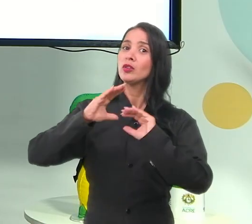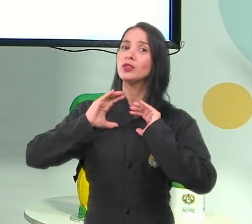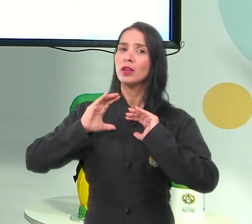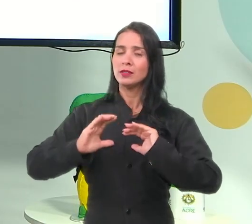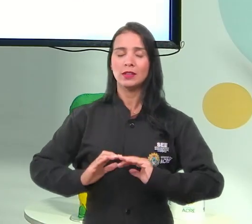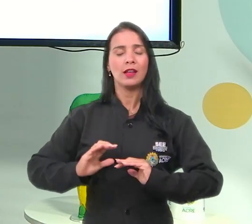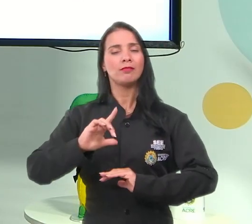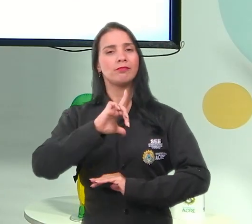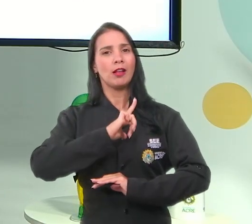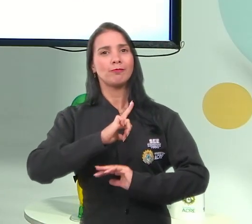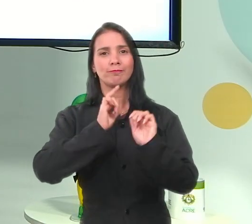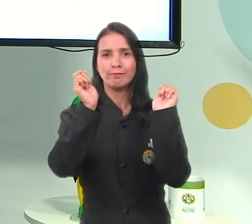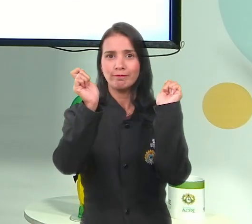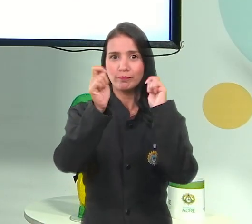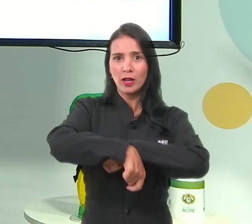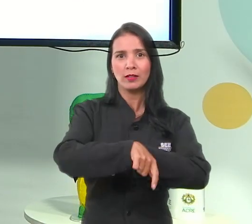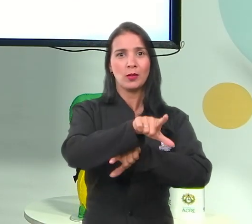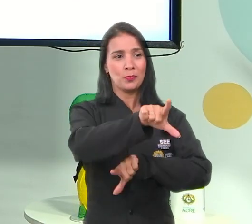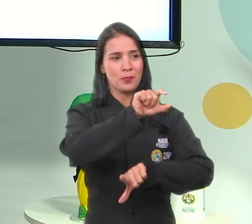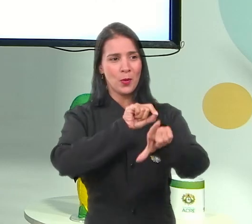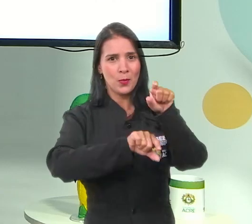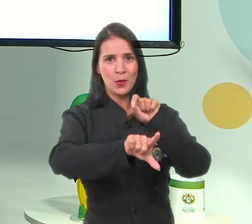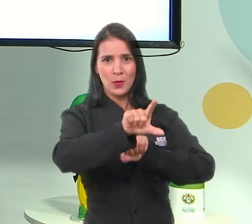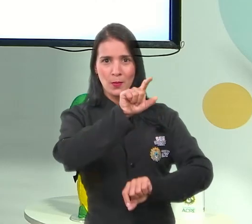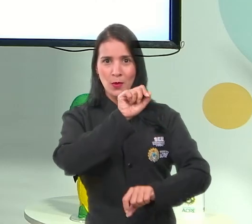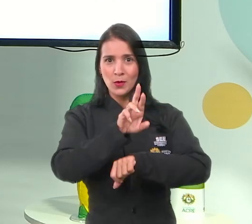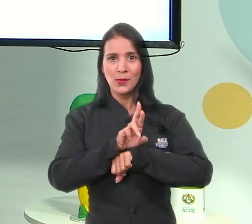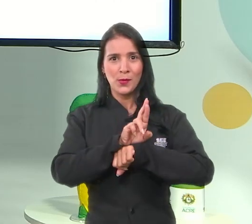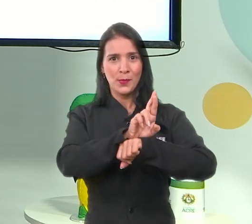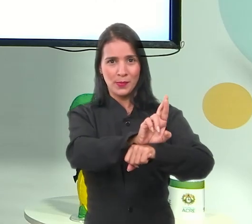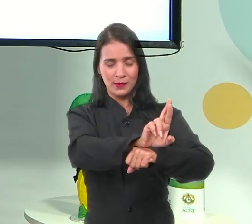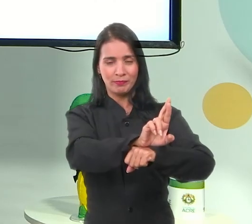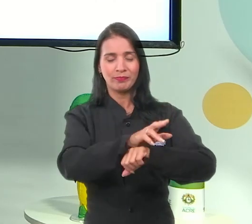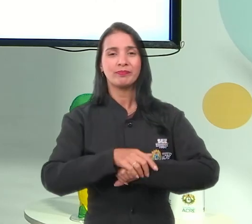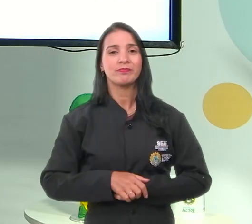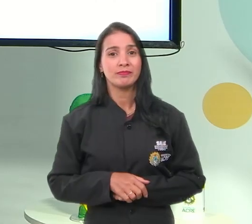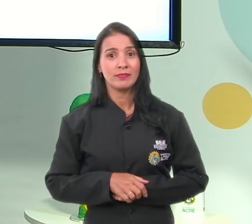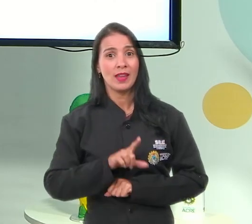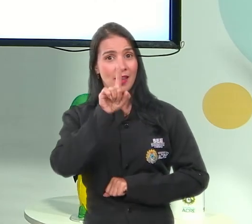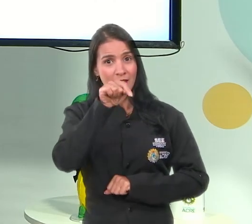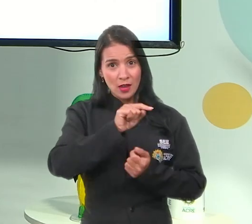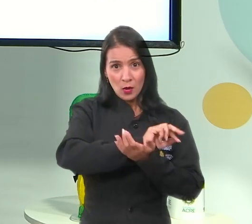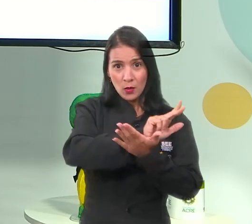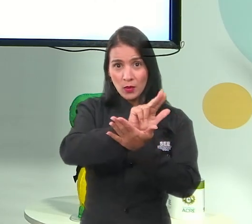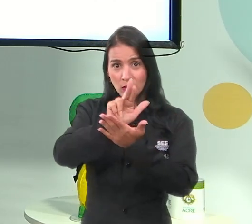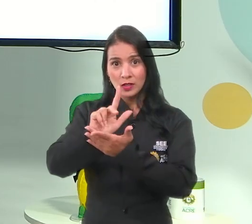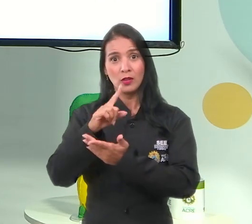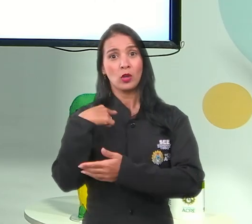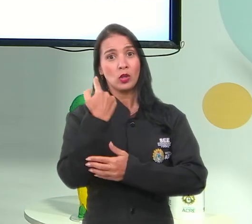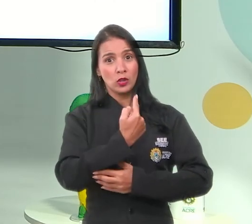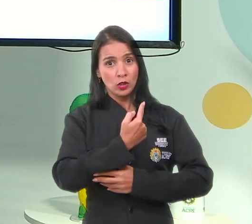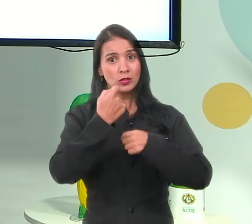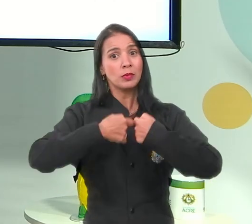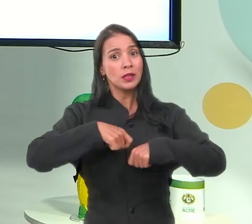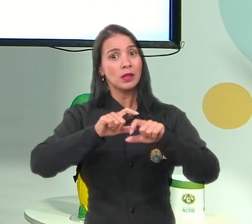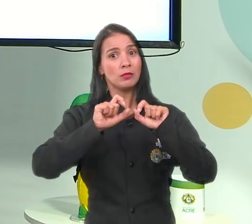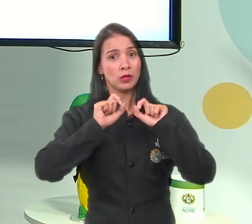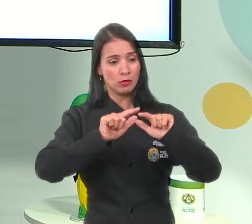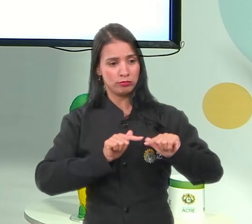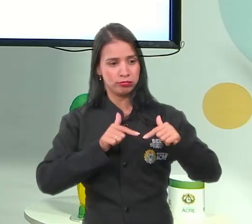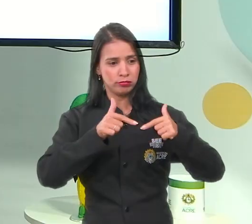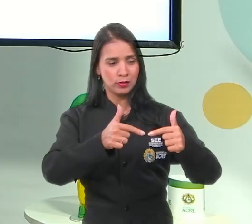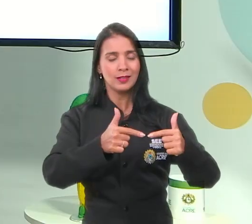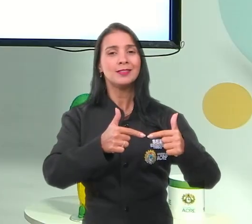tem possibilidades de escolha. E essa diversidade, ela é salutar, porque nós temos